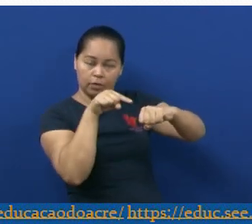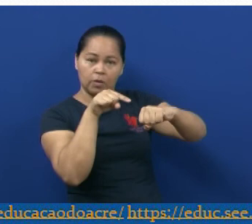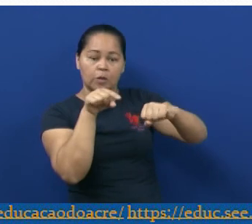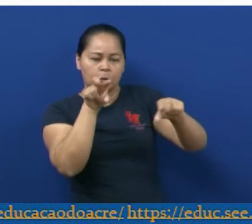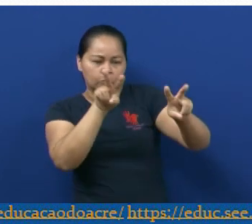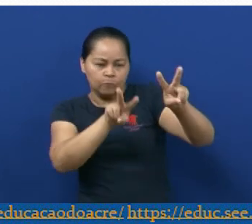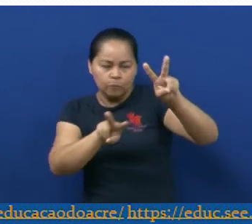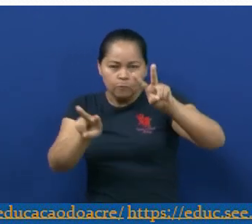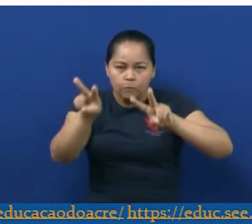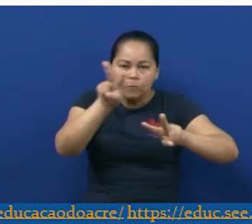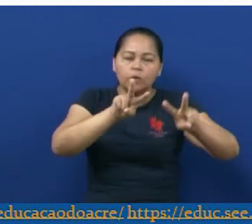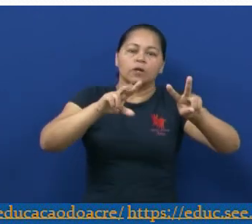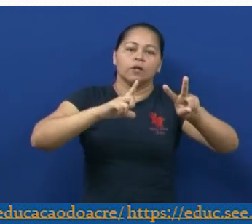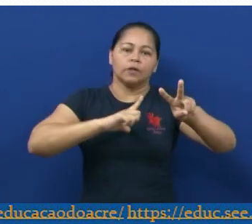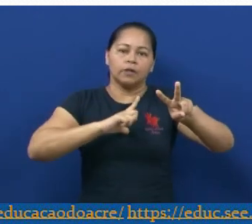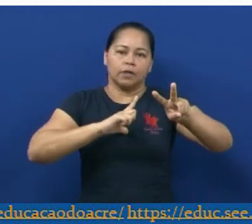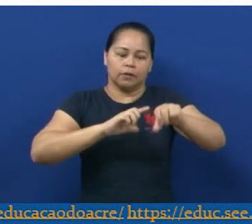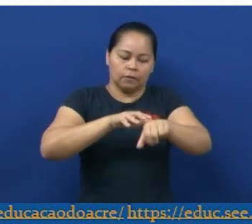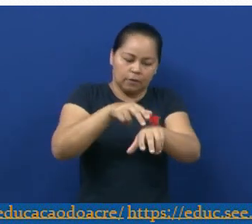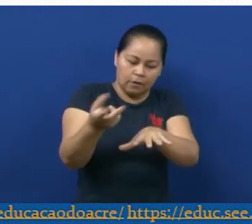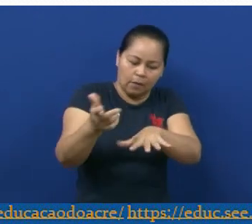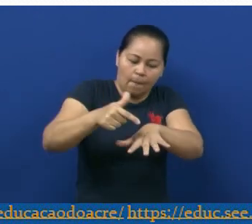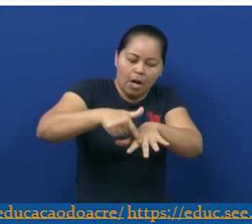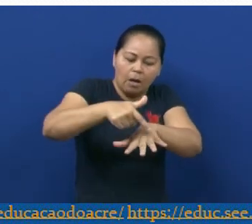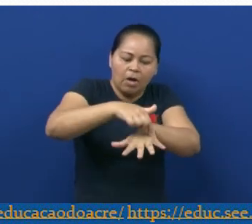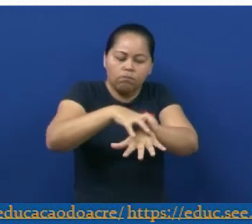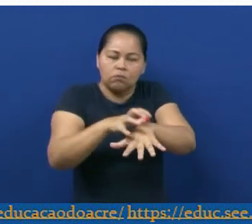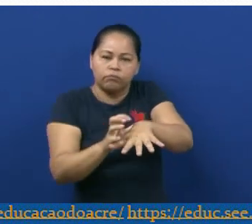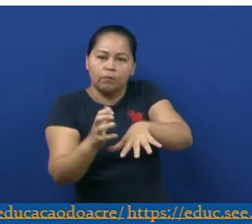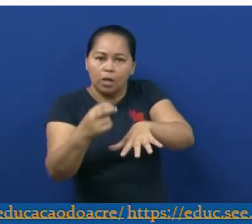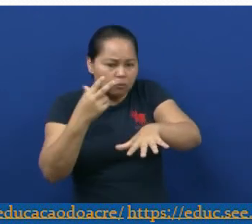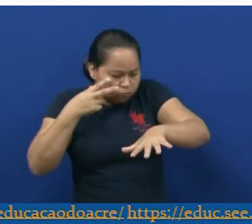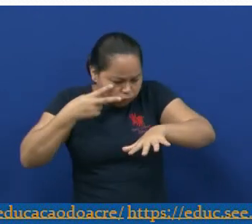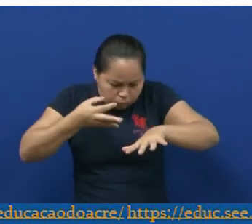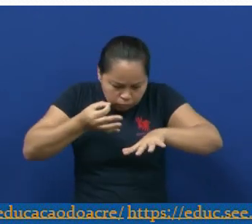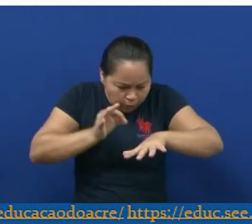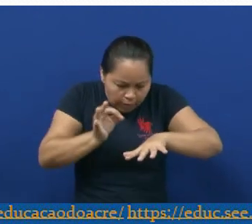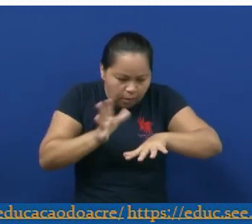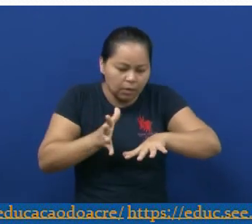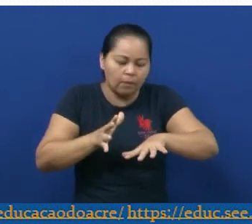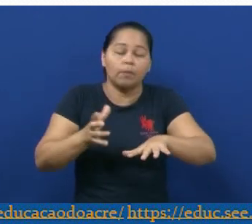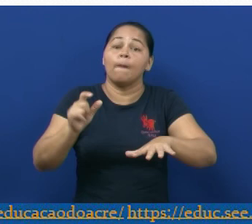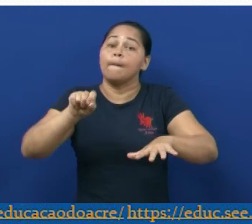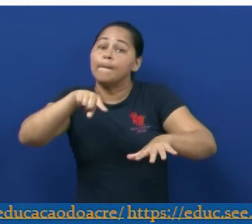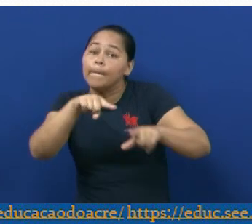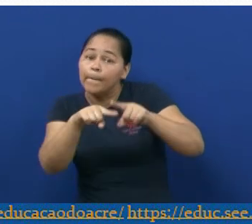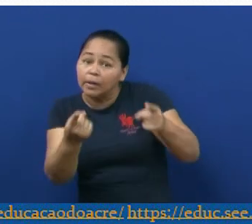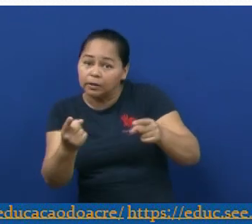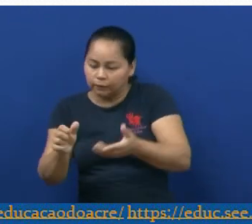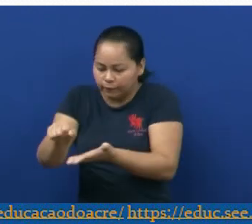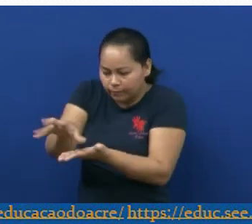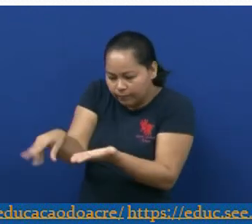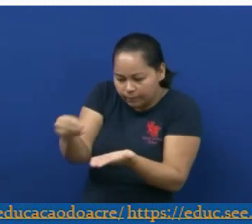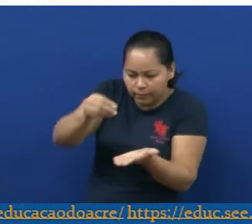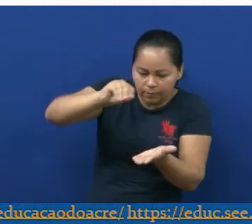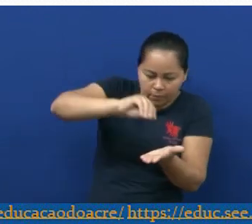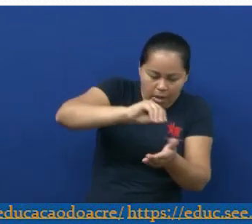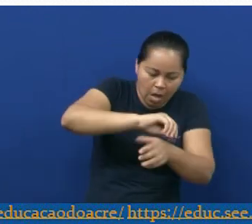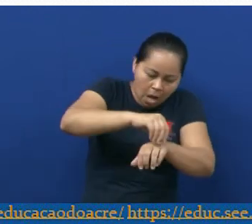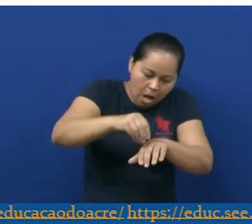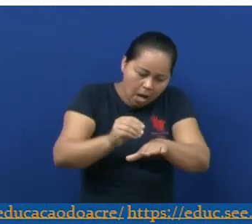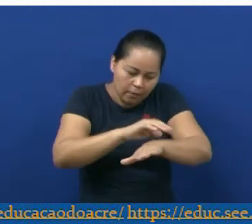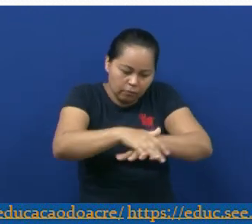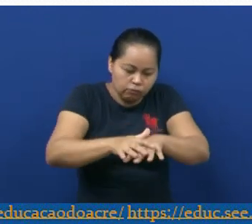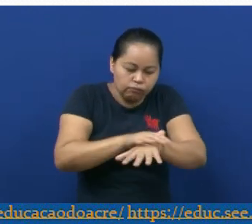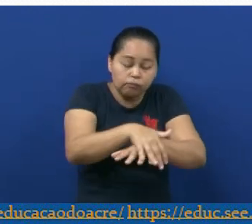vírus, né, ou o vírus sobre a mão, e aí eu coloco o sabão para poder lavar as mãos, o que acontece? A